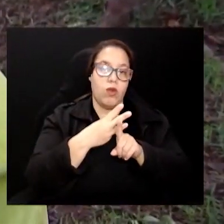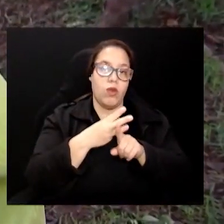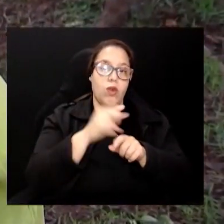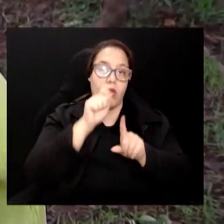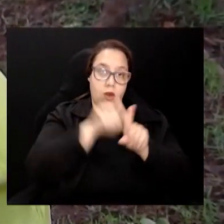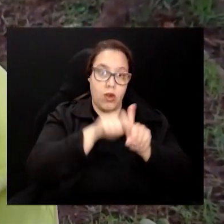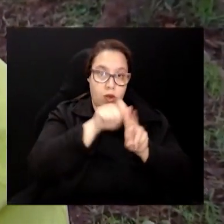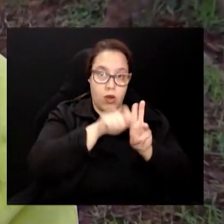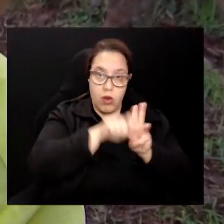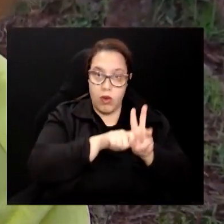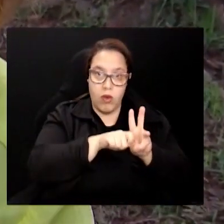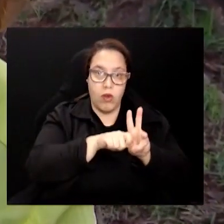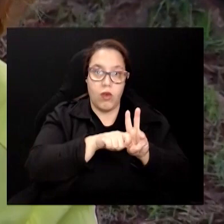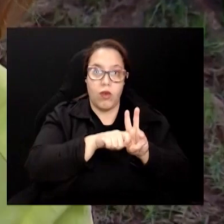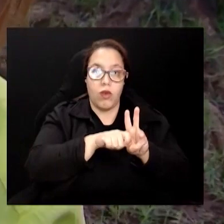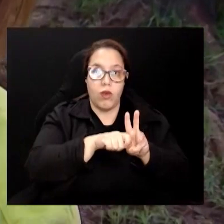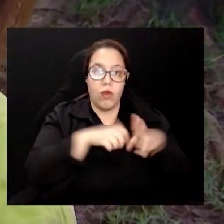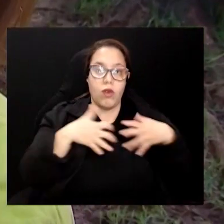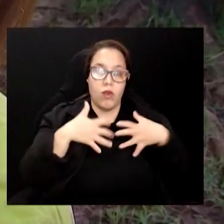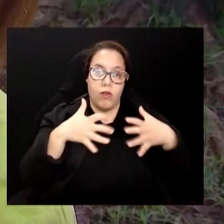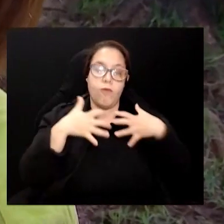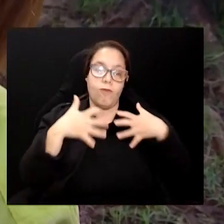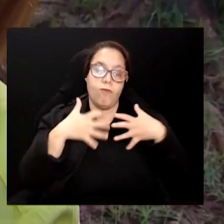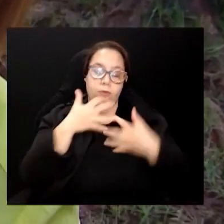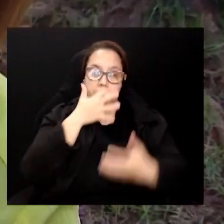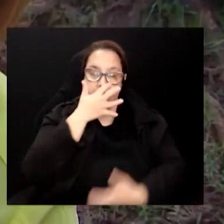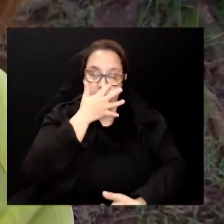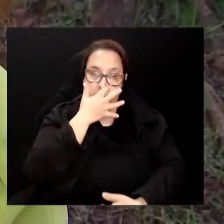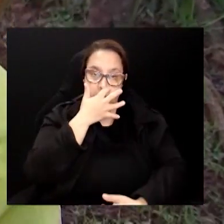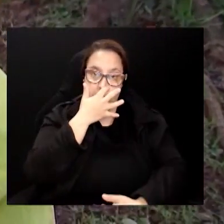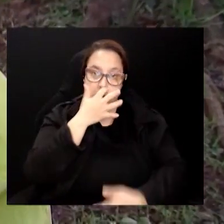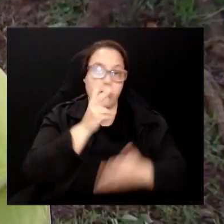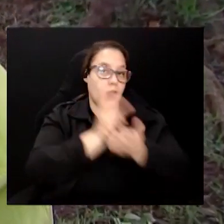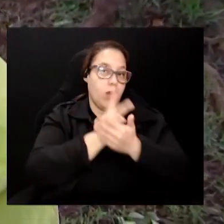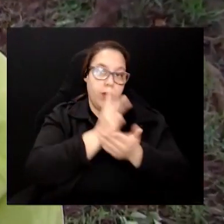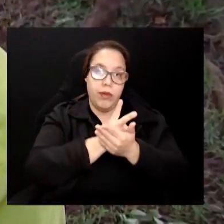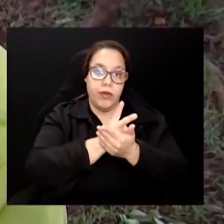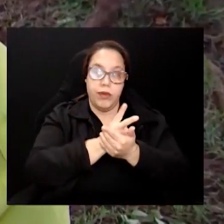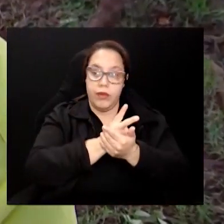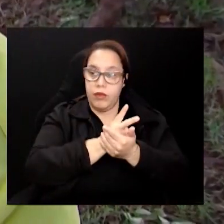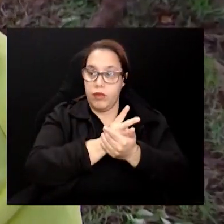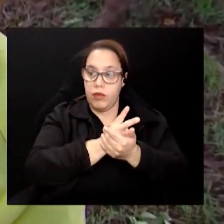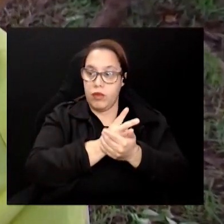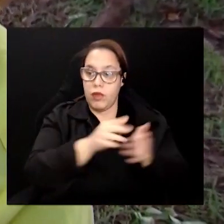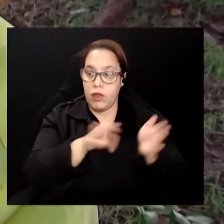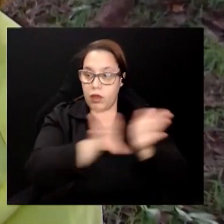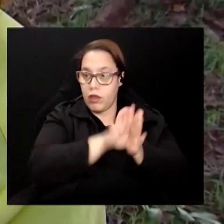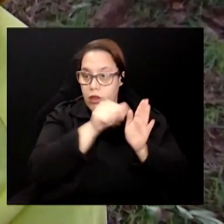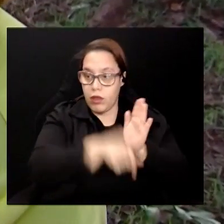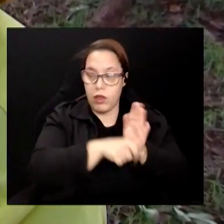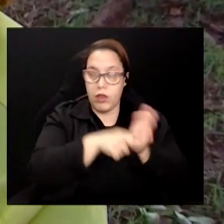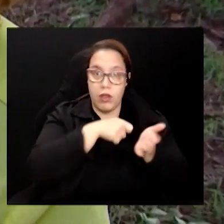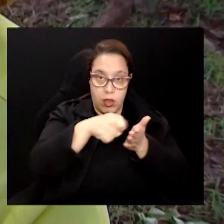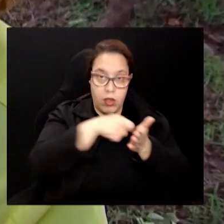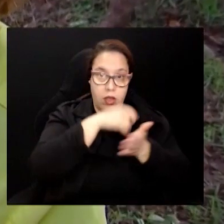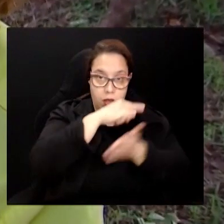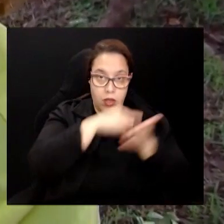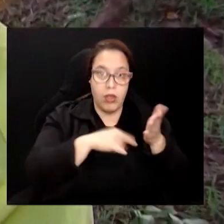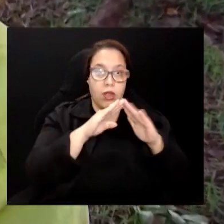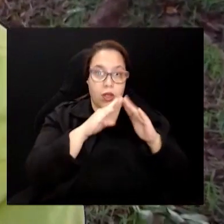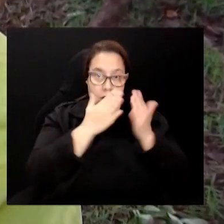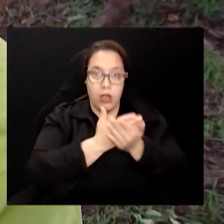à imunidade muito baixa e tal. Daí eu tô sempre procurando vir aqui. Também assinei um termo lá na escola, que acho que teve esse